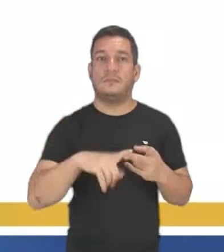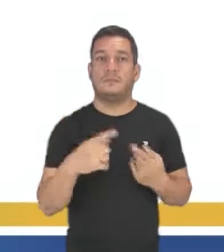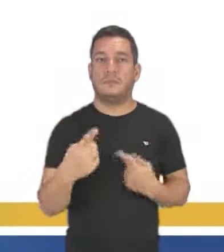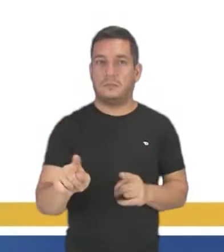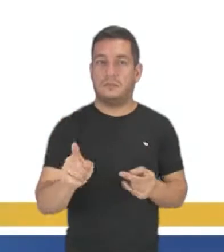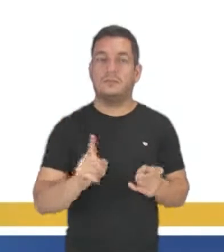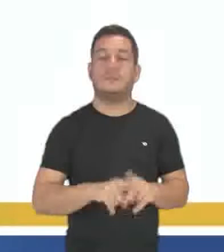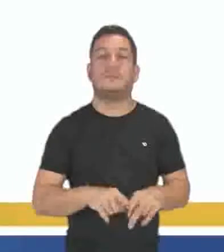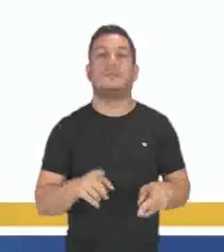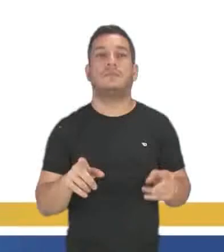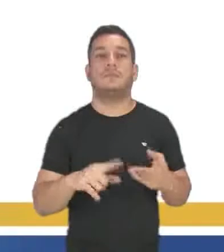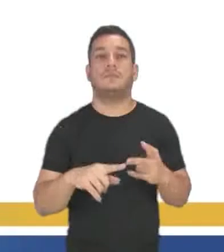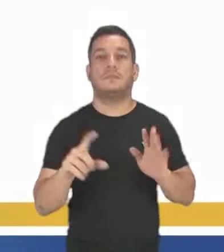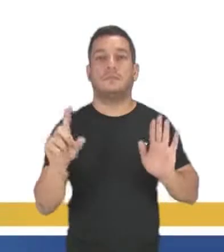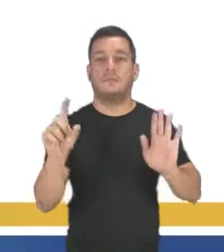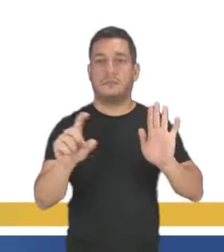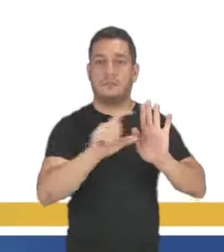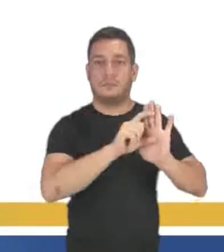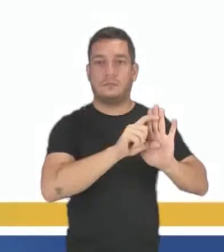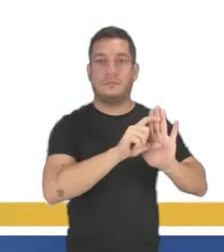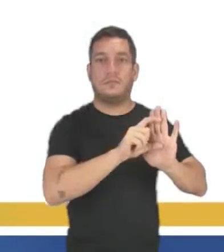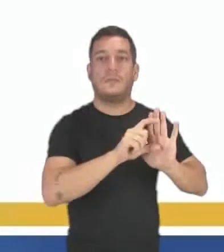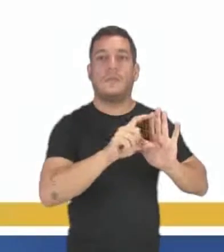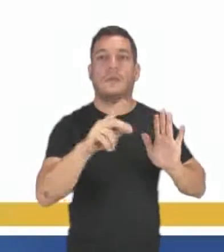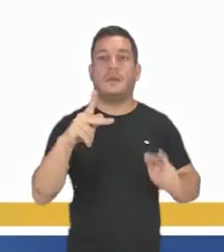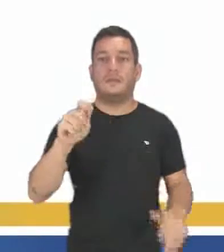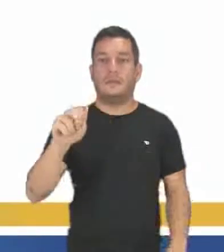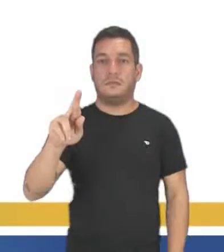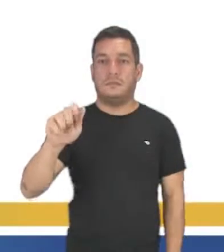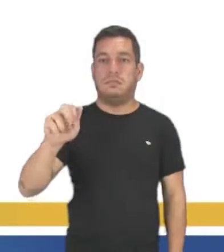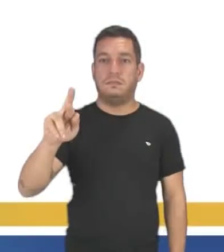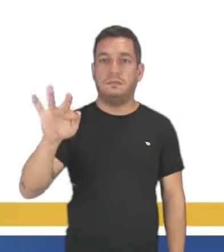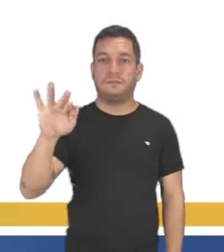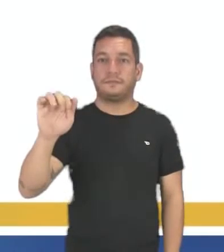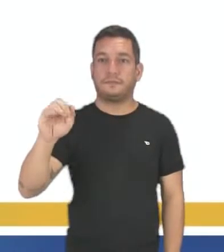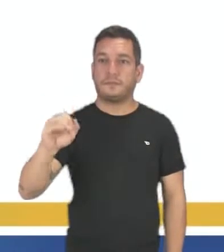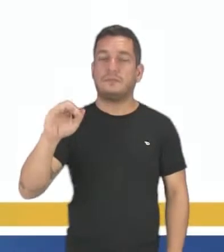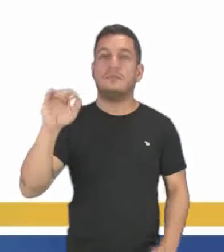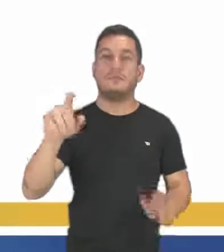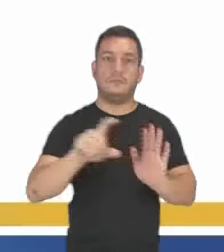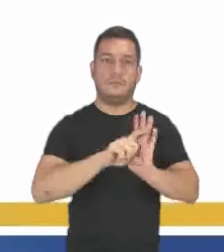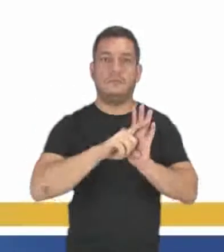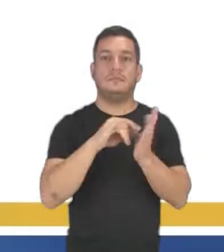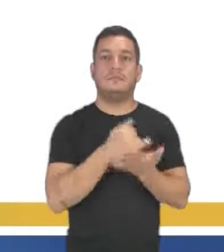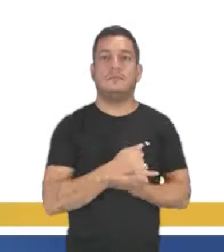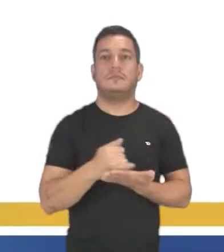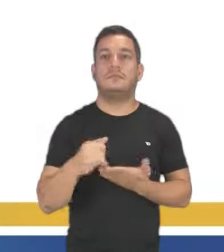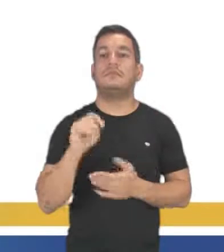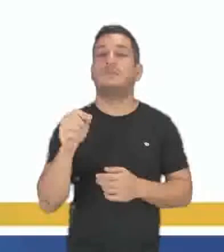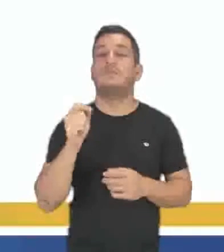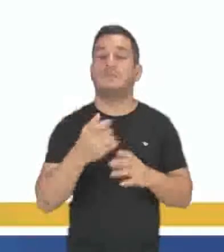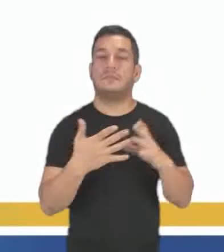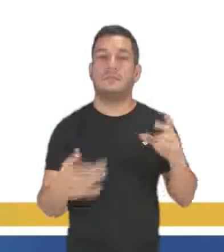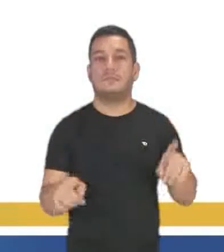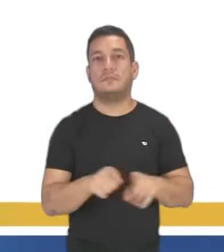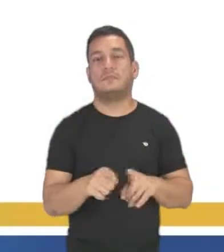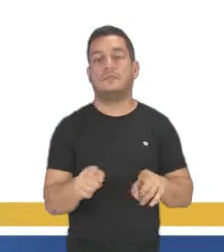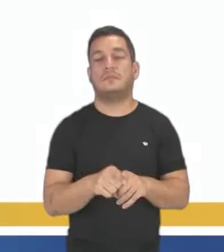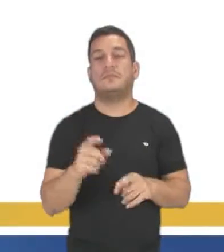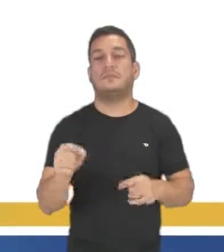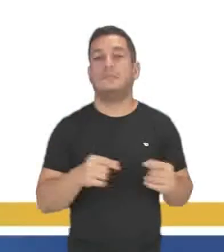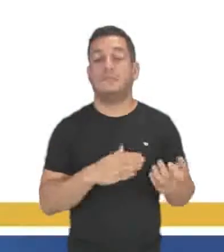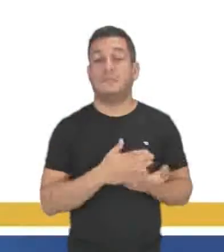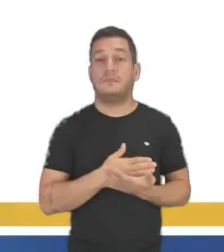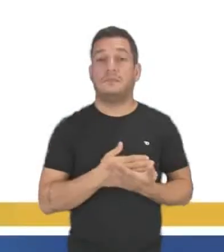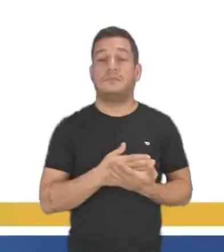provocador, instigante. Possui um parágrafo introdutório, que se caracteriza como sendo a introdução